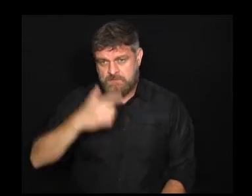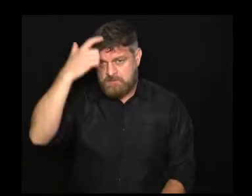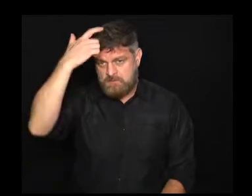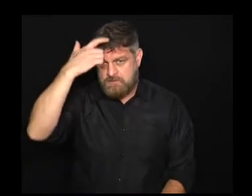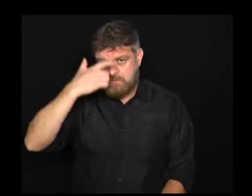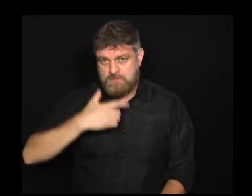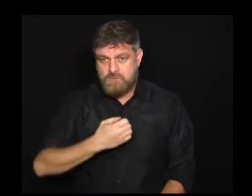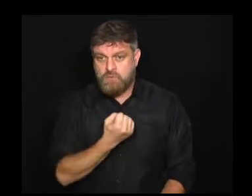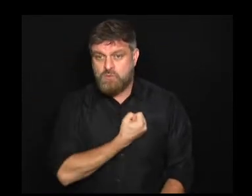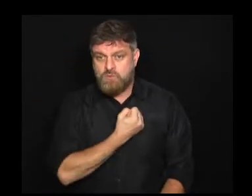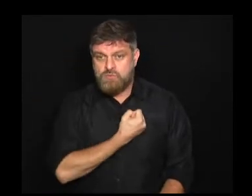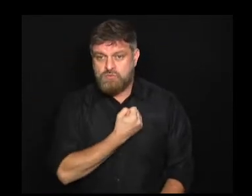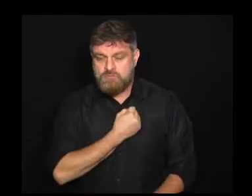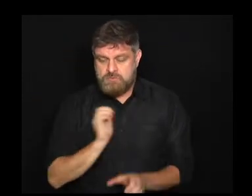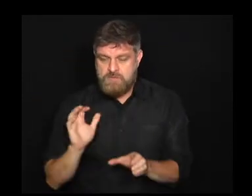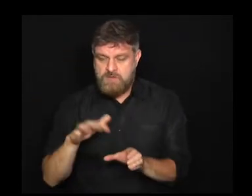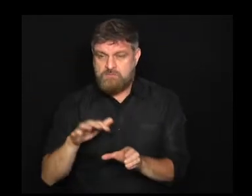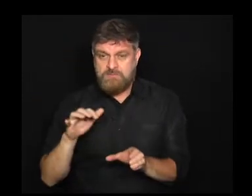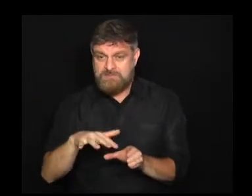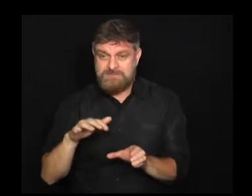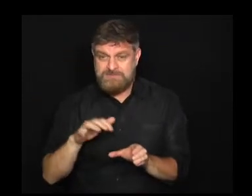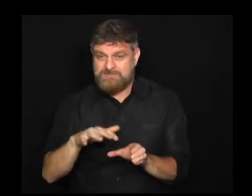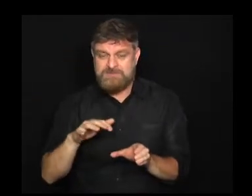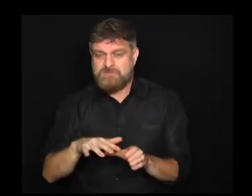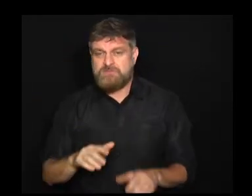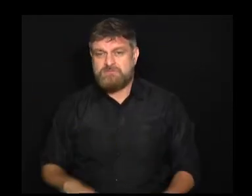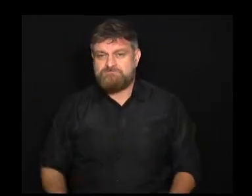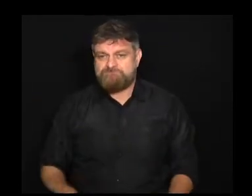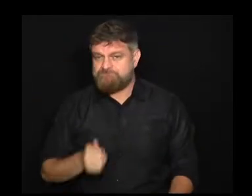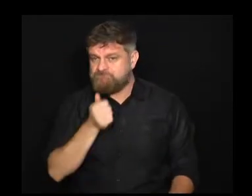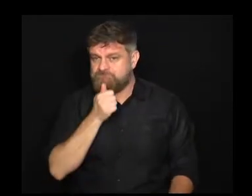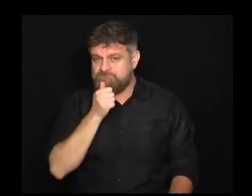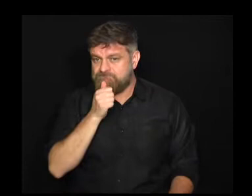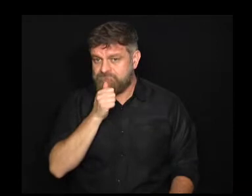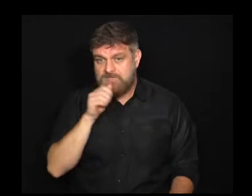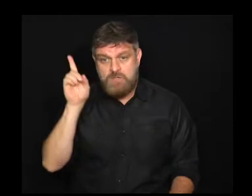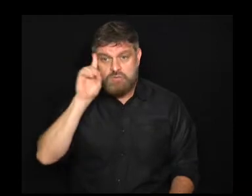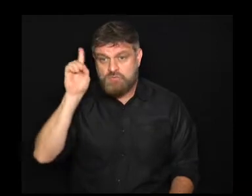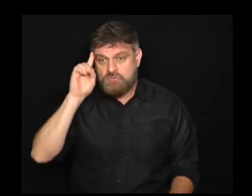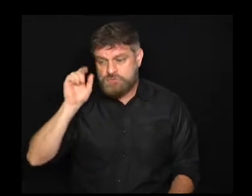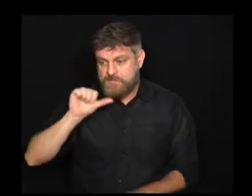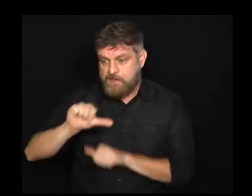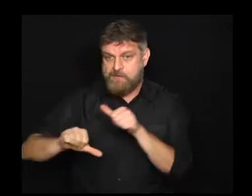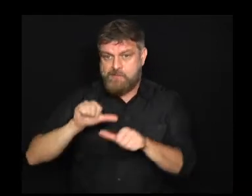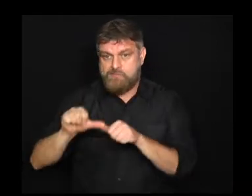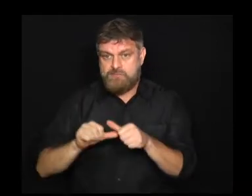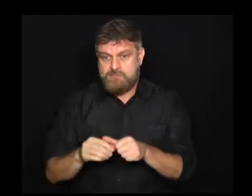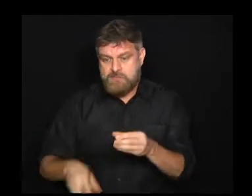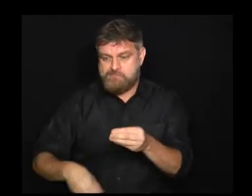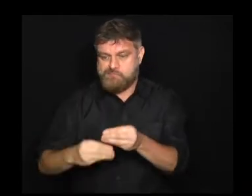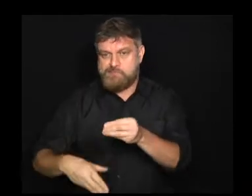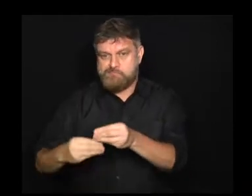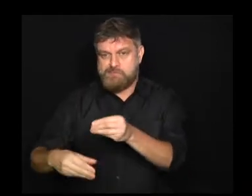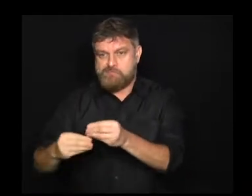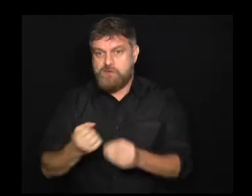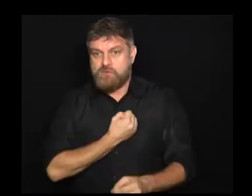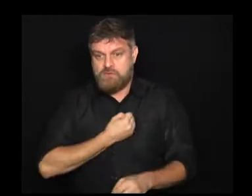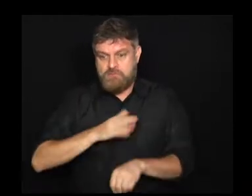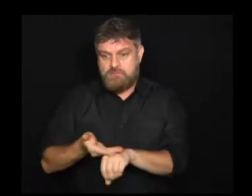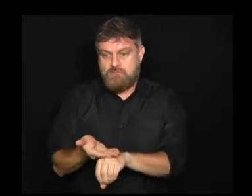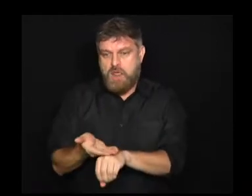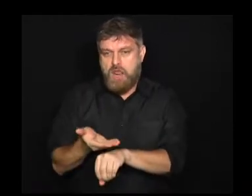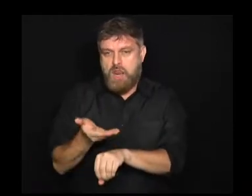parte do número de dados eu não atualizei porque, na verdade, a cada dia é um número. Então, eu vou mostrar depois a parte,